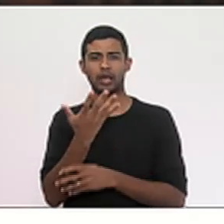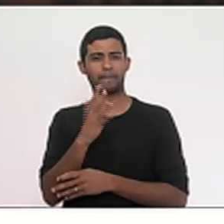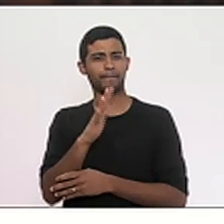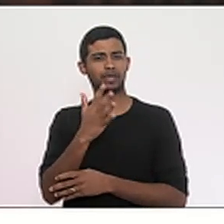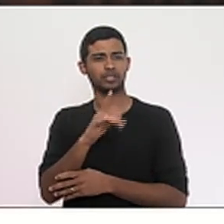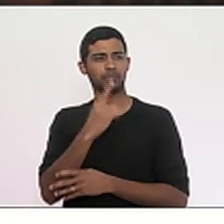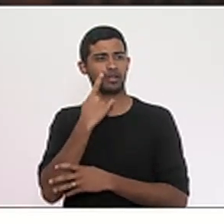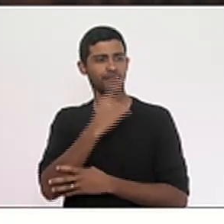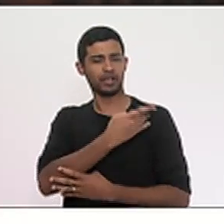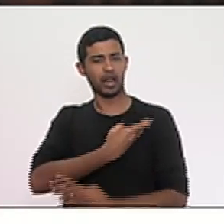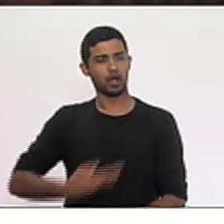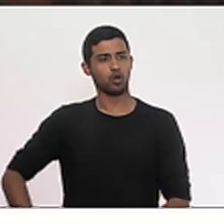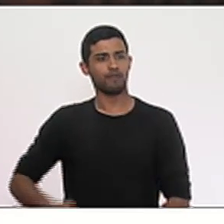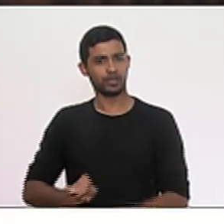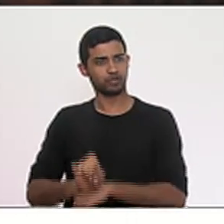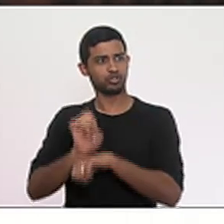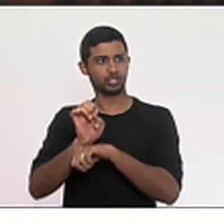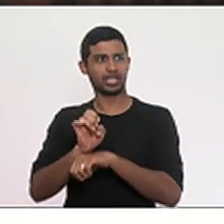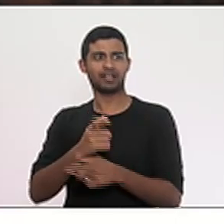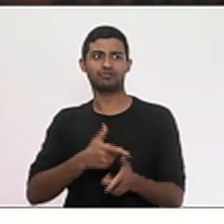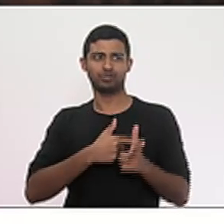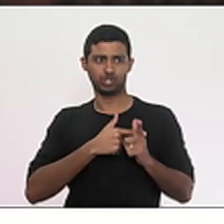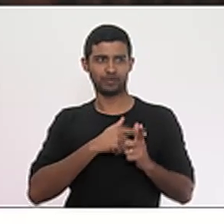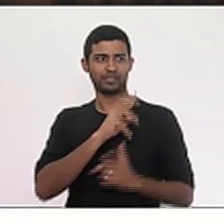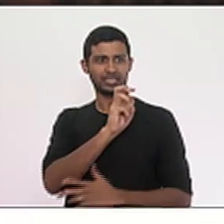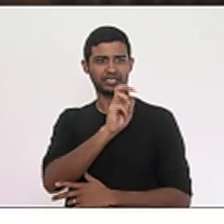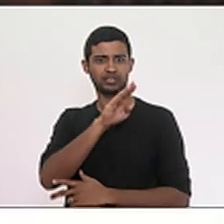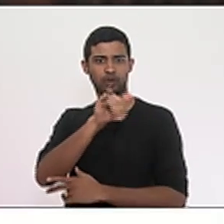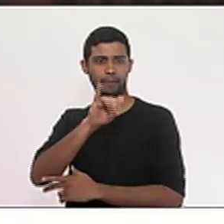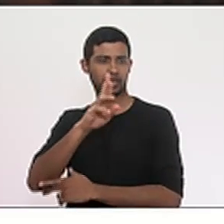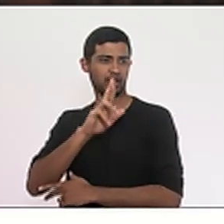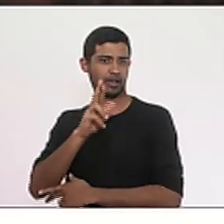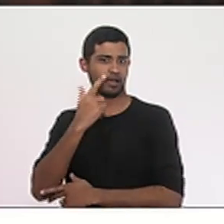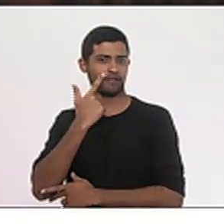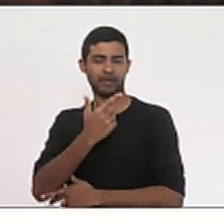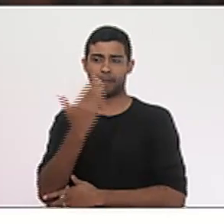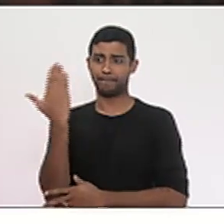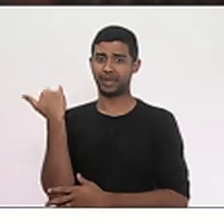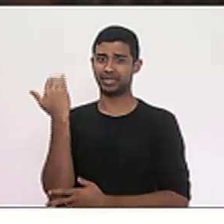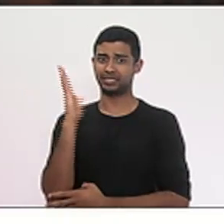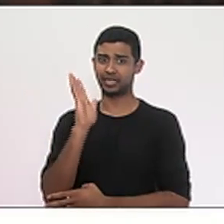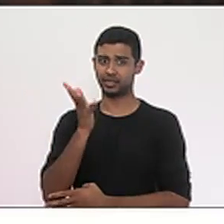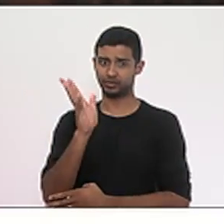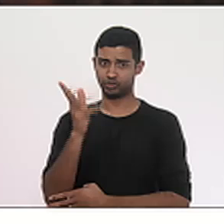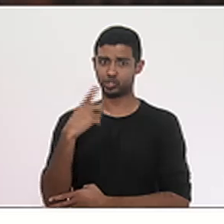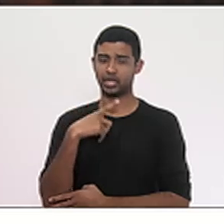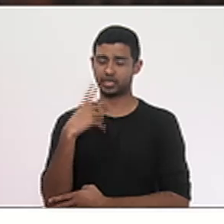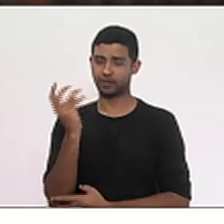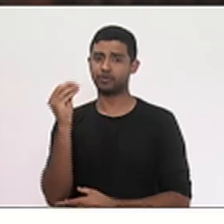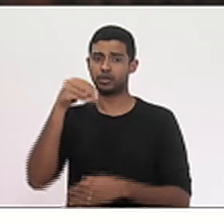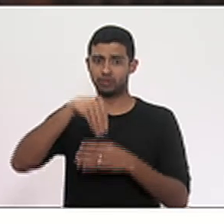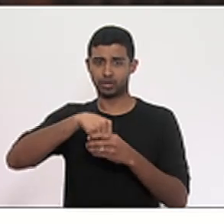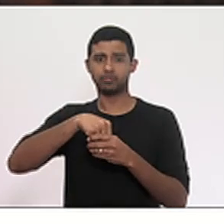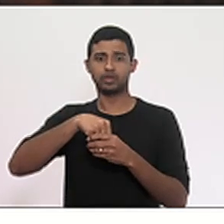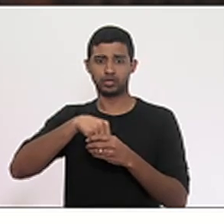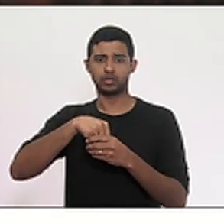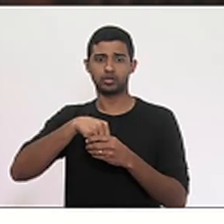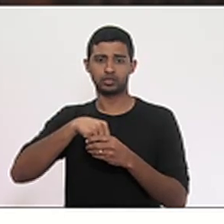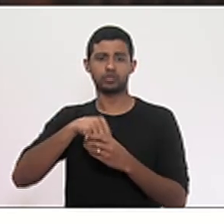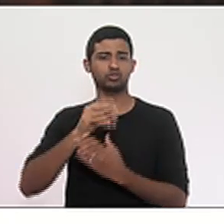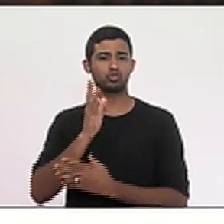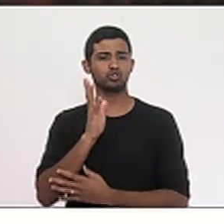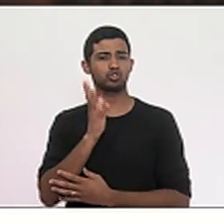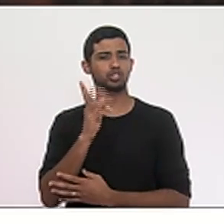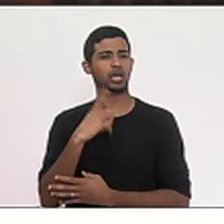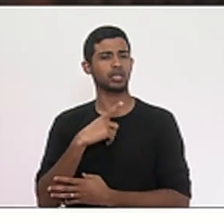que o governo do Estado está devendo aí de 5 bilhões. Então, naquela época, já foi implementado um jabuti